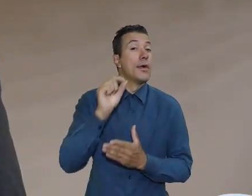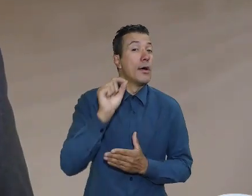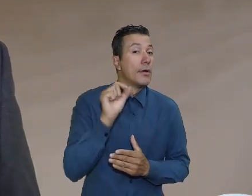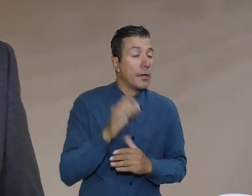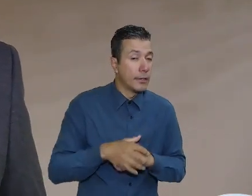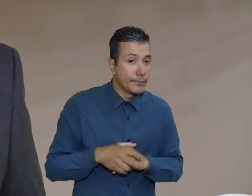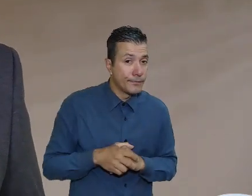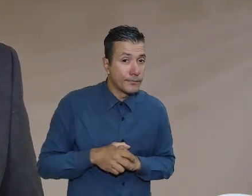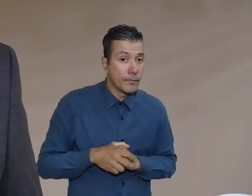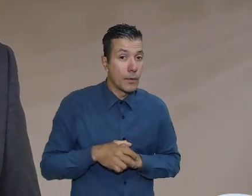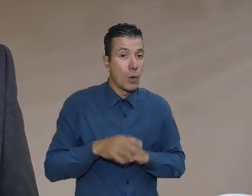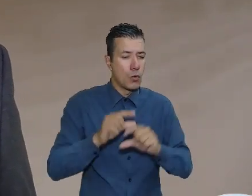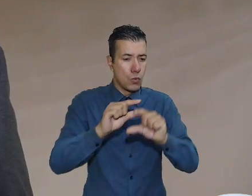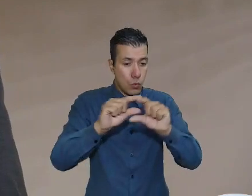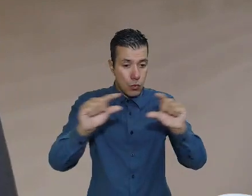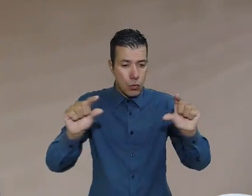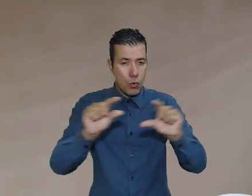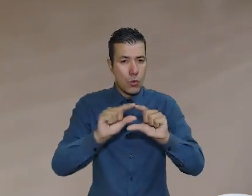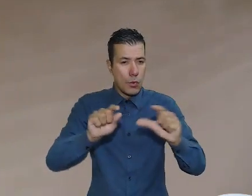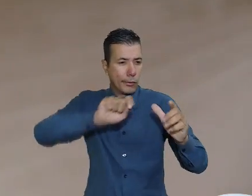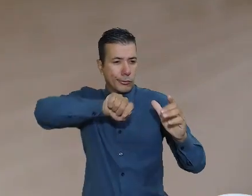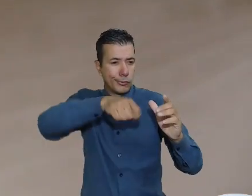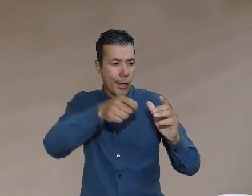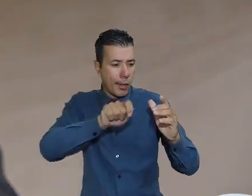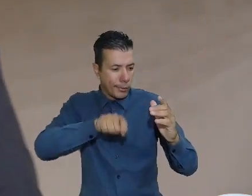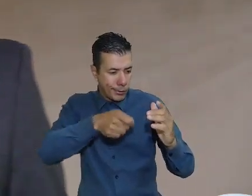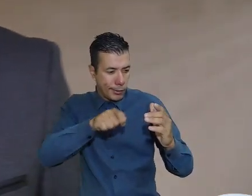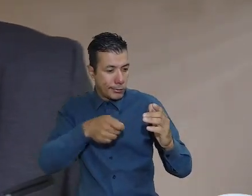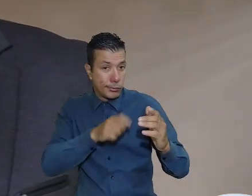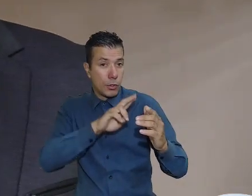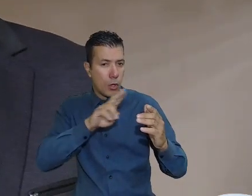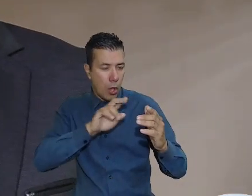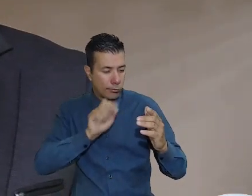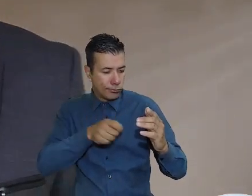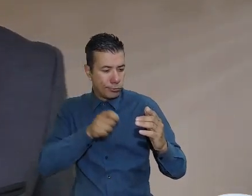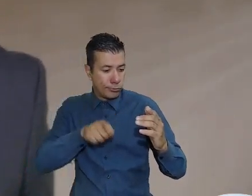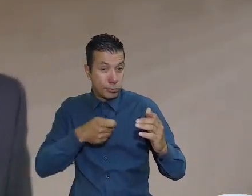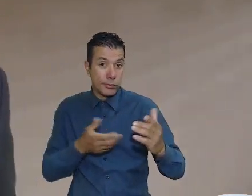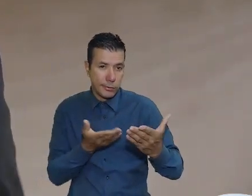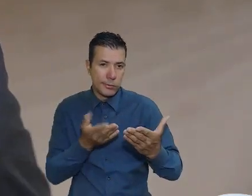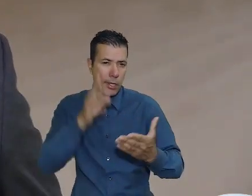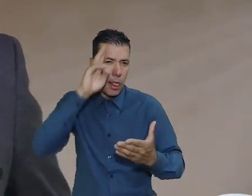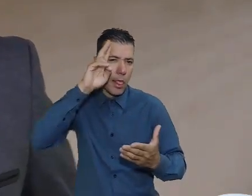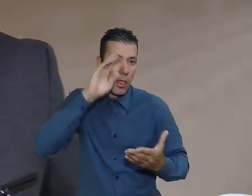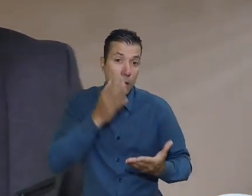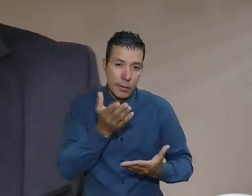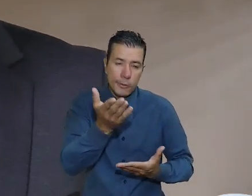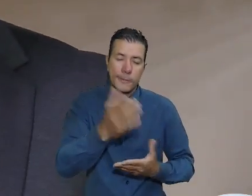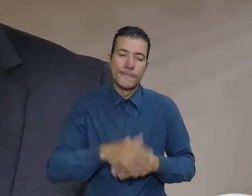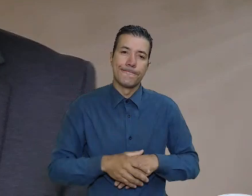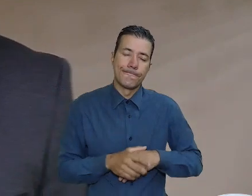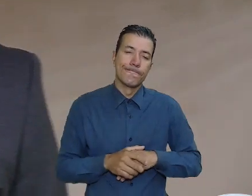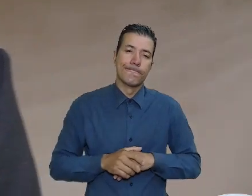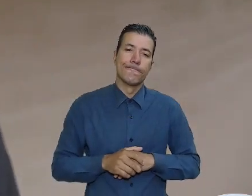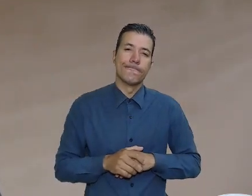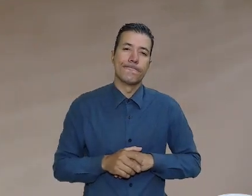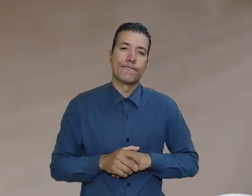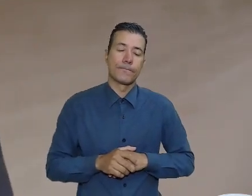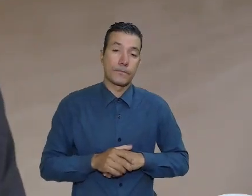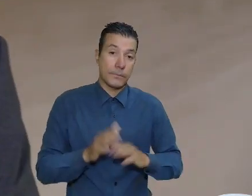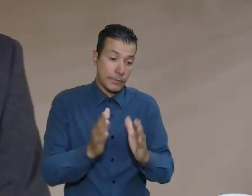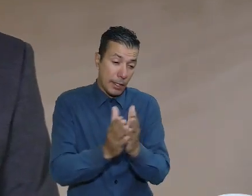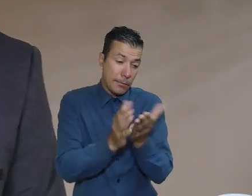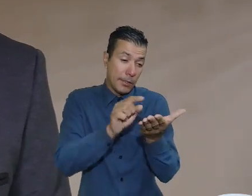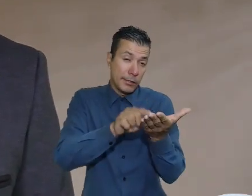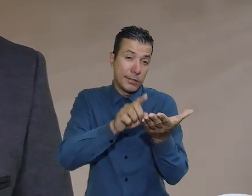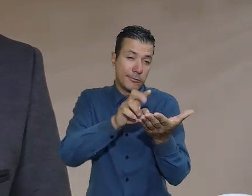então citando alguns pedidos especiais, mas antes disso, deixa eu lembrar uma coisa para você. A Bíblia